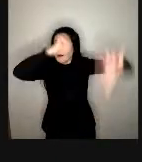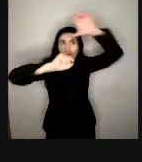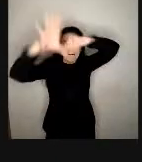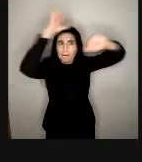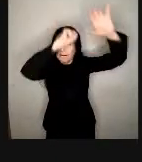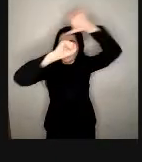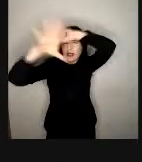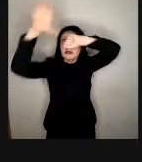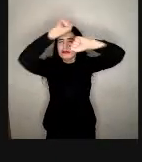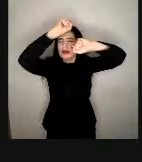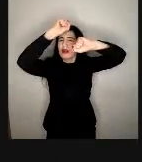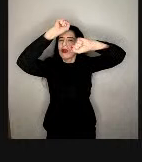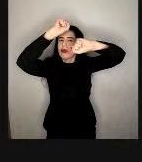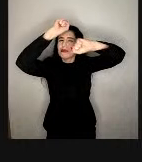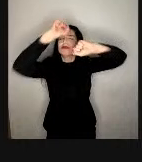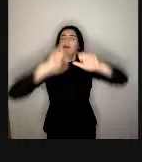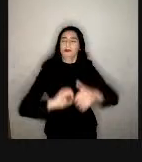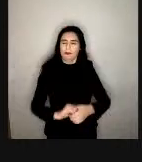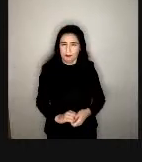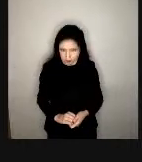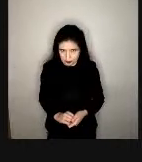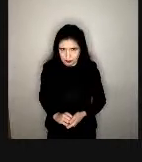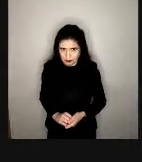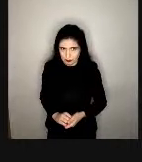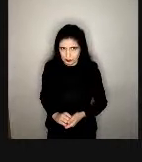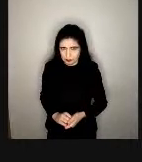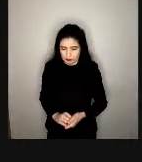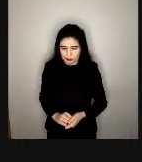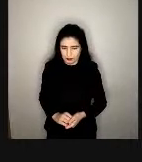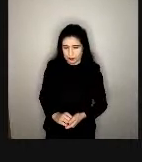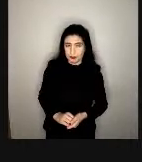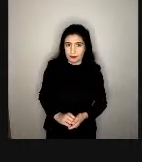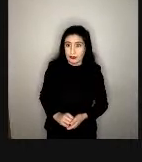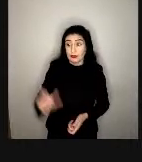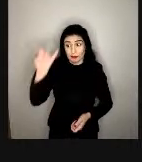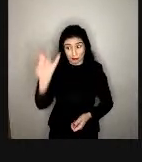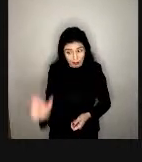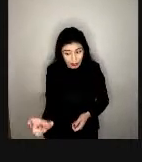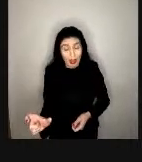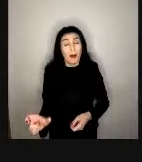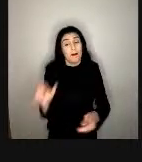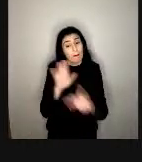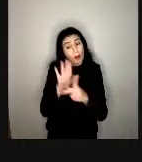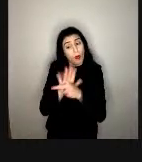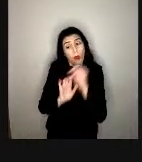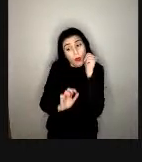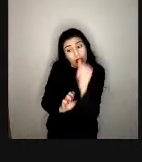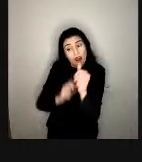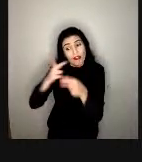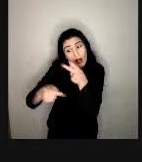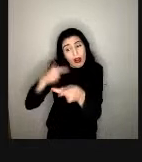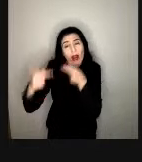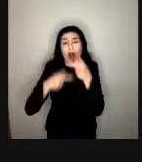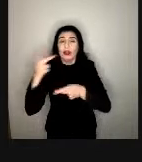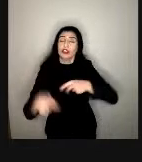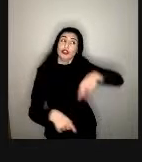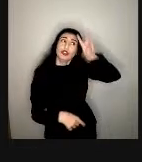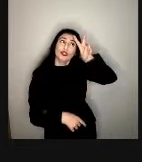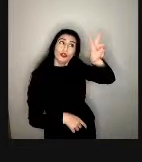com todo esse processo, e aí eu quero que ela conte a história dela para vocês, não é isso?